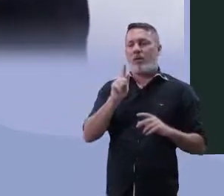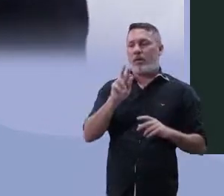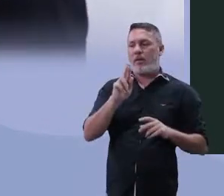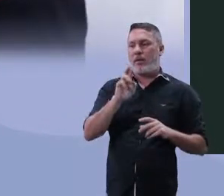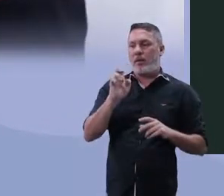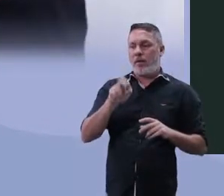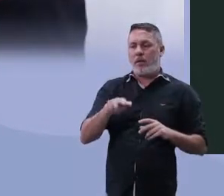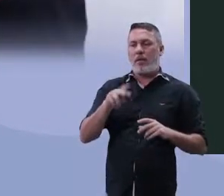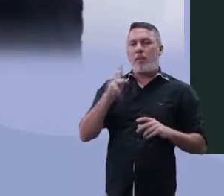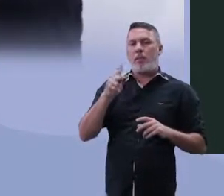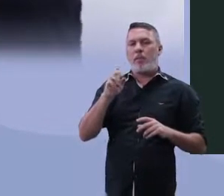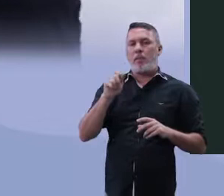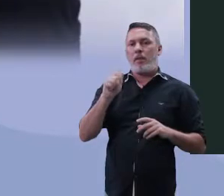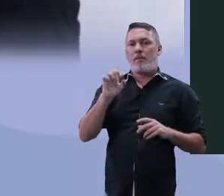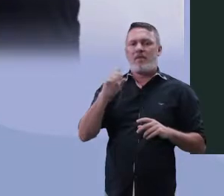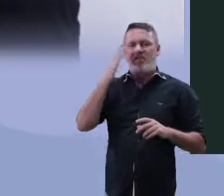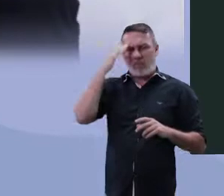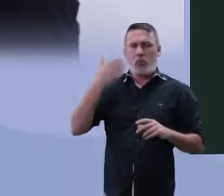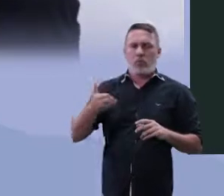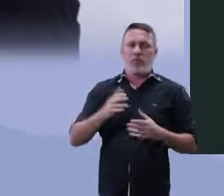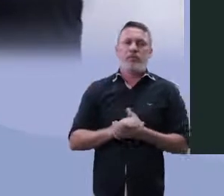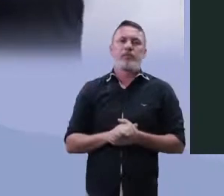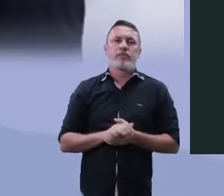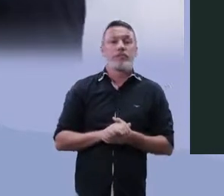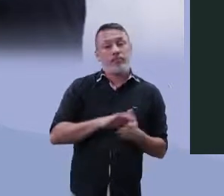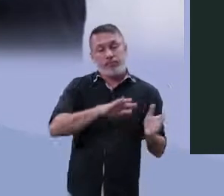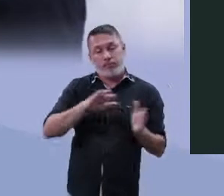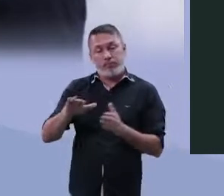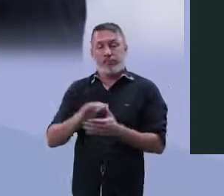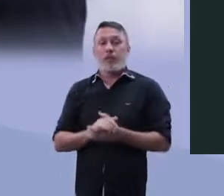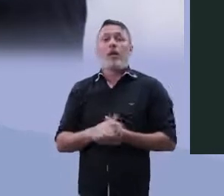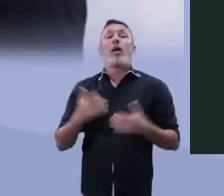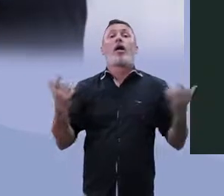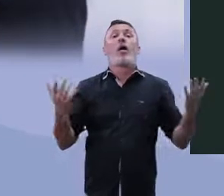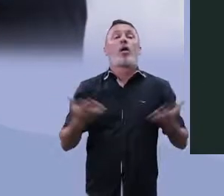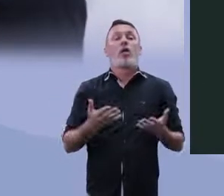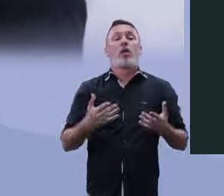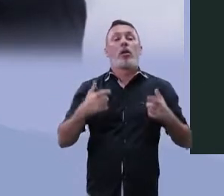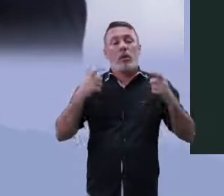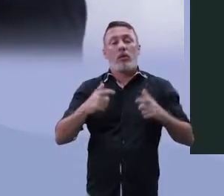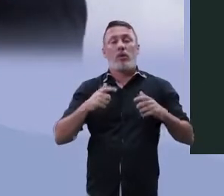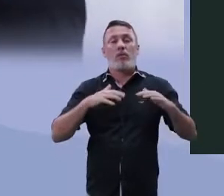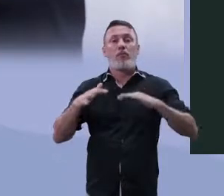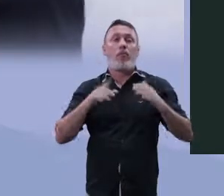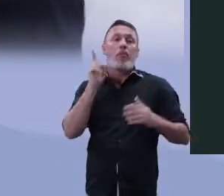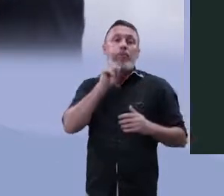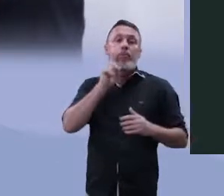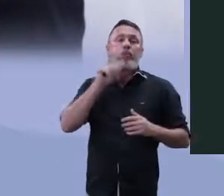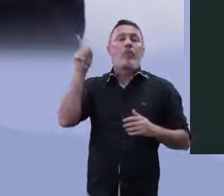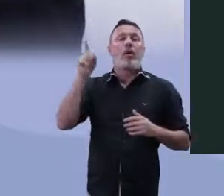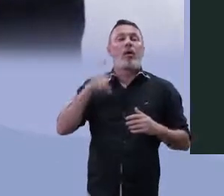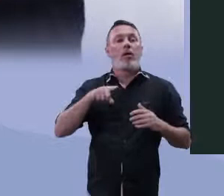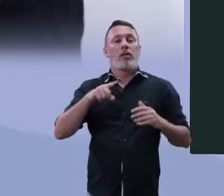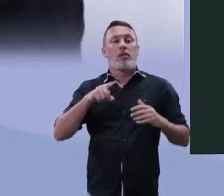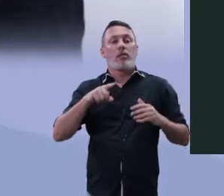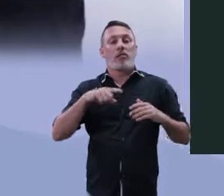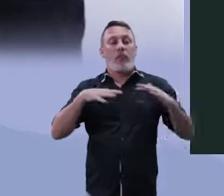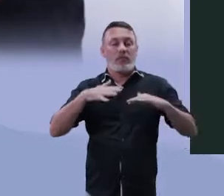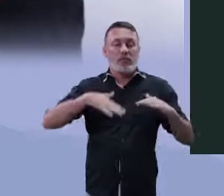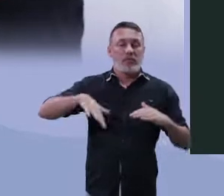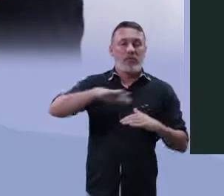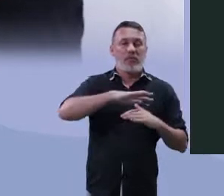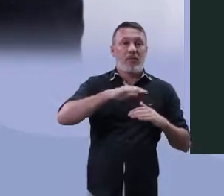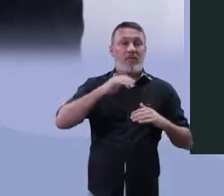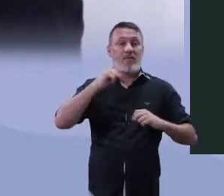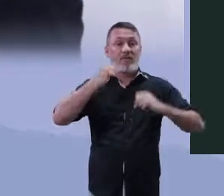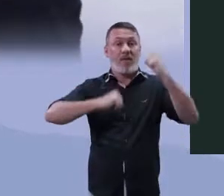é justamente o Greenpeace. Aí os Estados Unidos, os movimentos operários, eles emergem no